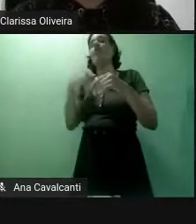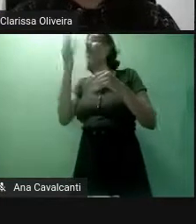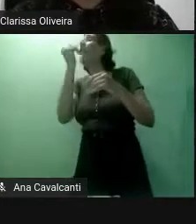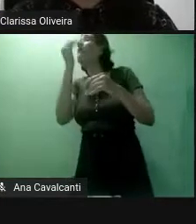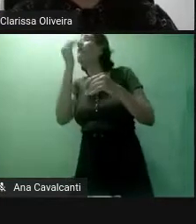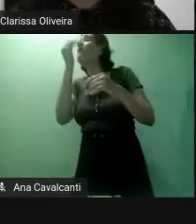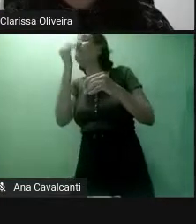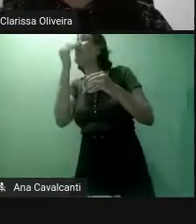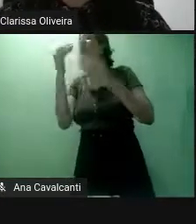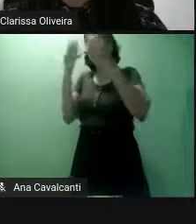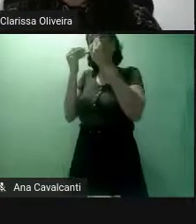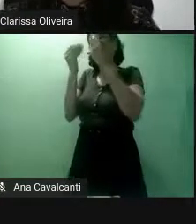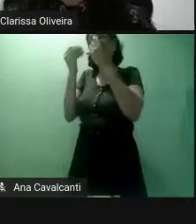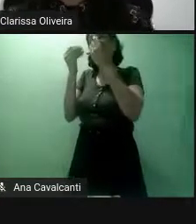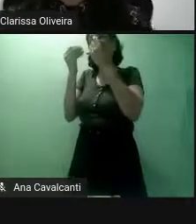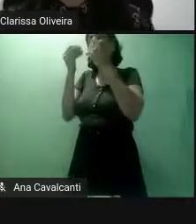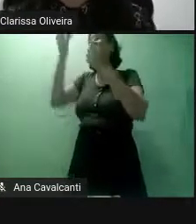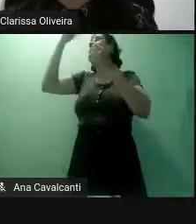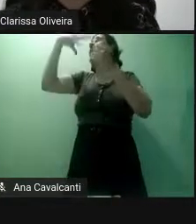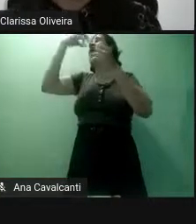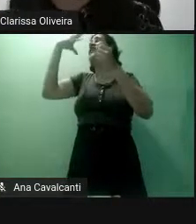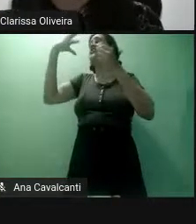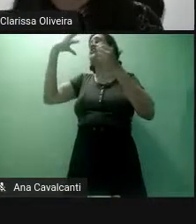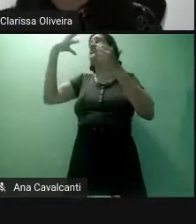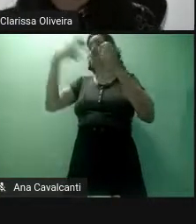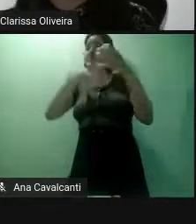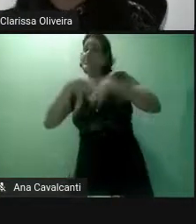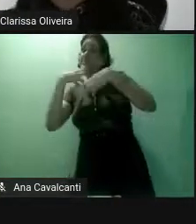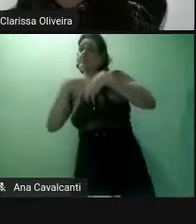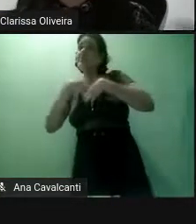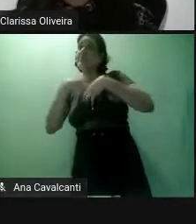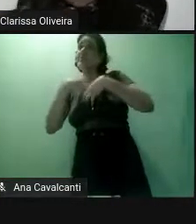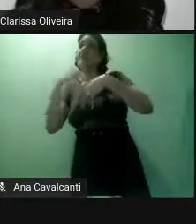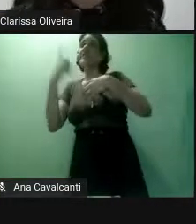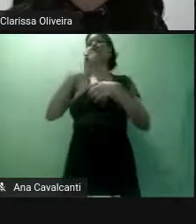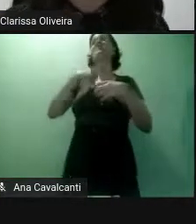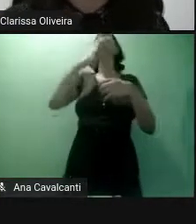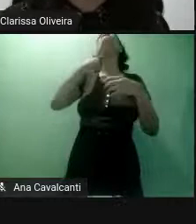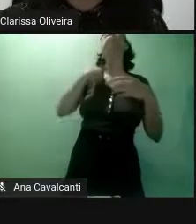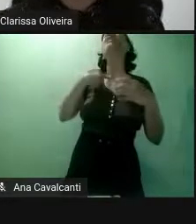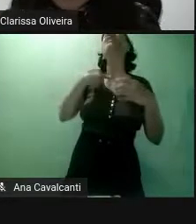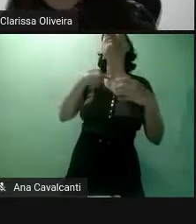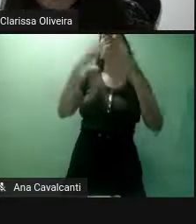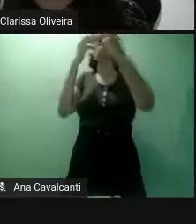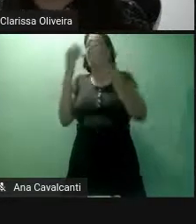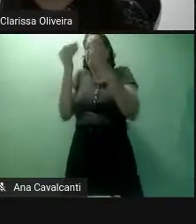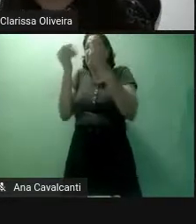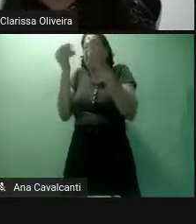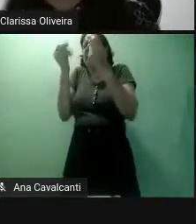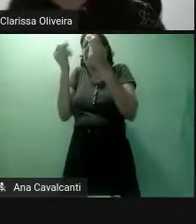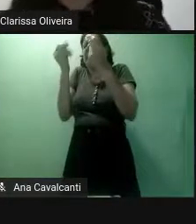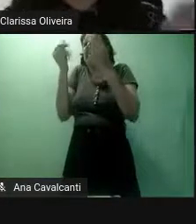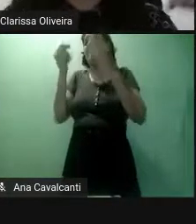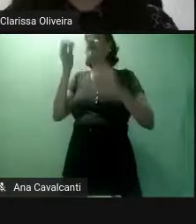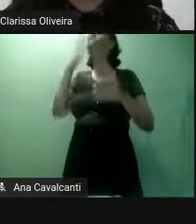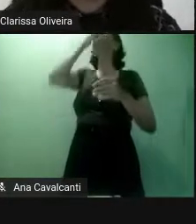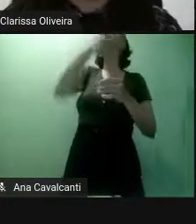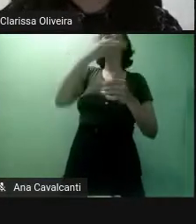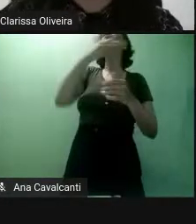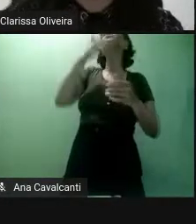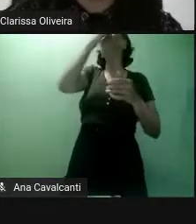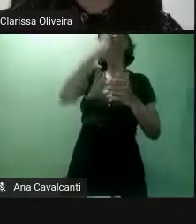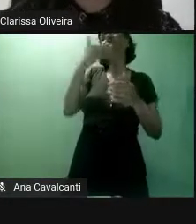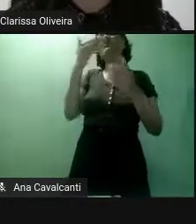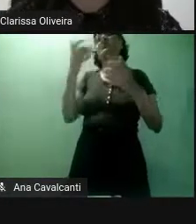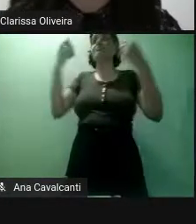gustativas que a gente tem na língua, elas nos dão mais aquela sensação do que é azedo, do que é doce. Mas para a gente